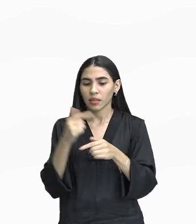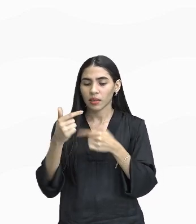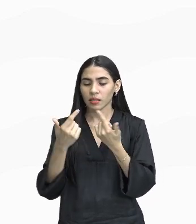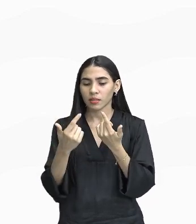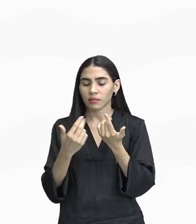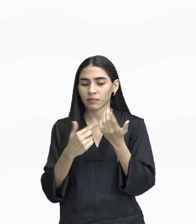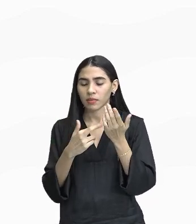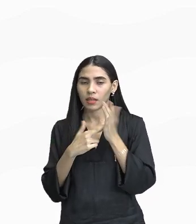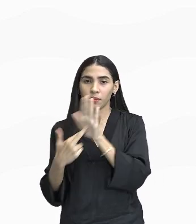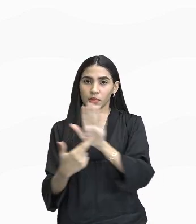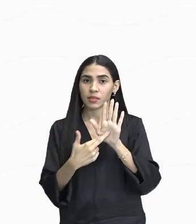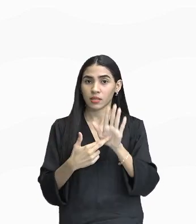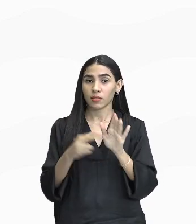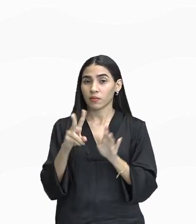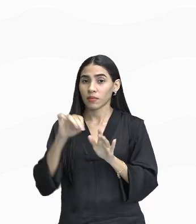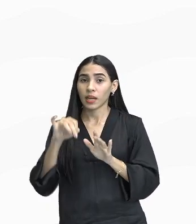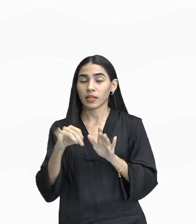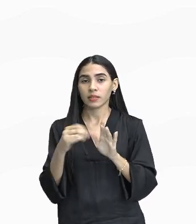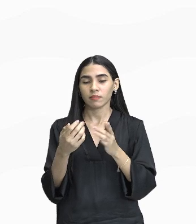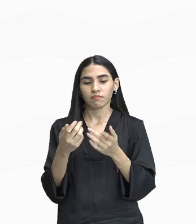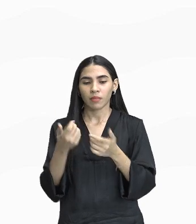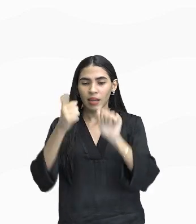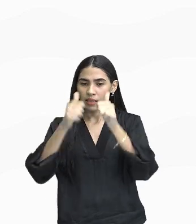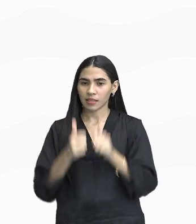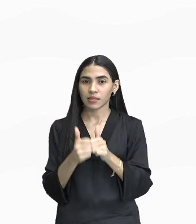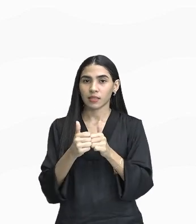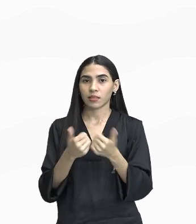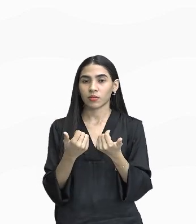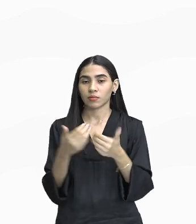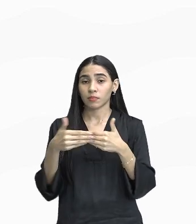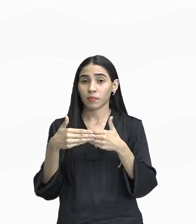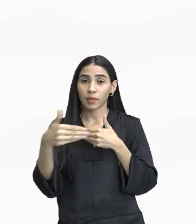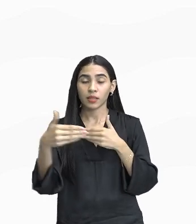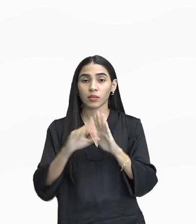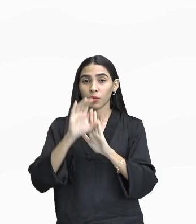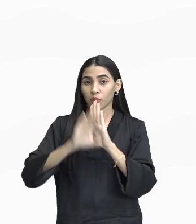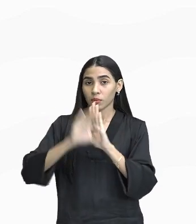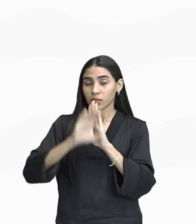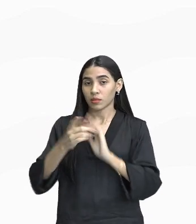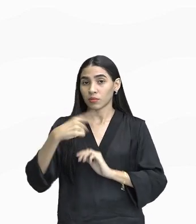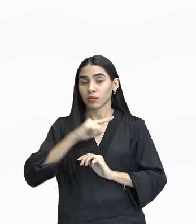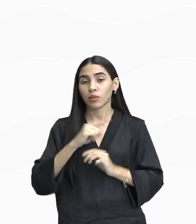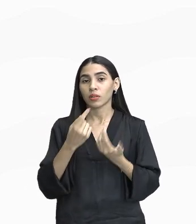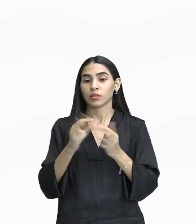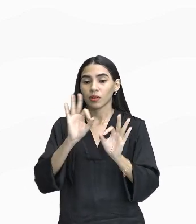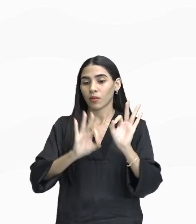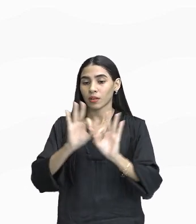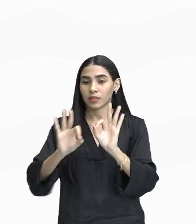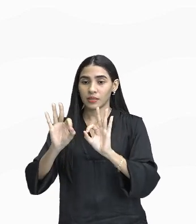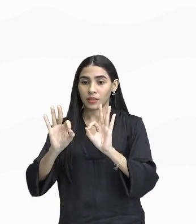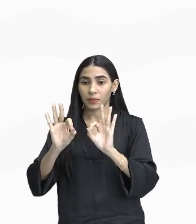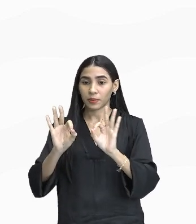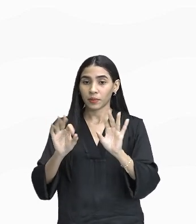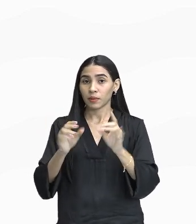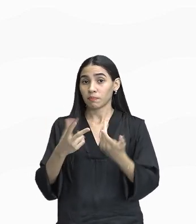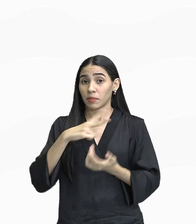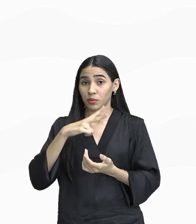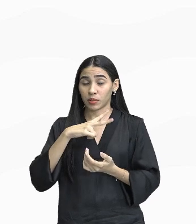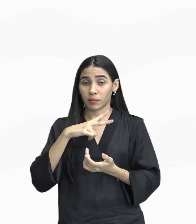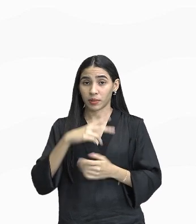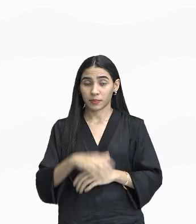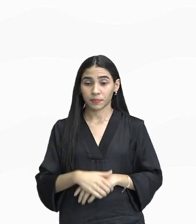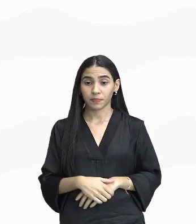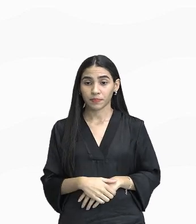construindo, né, essas representações a partir dos conceitos que nós vamos elaborando